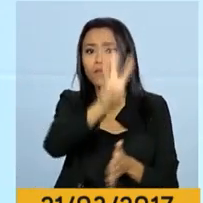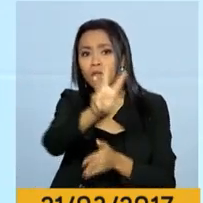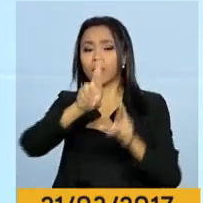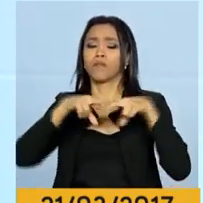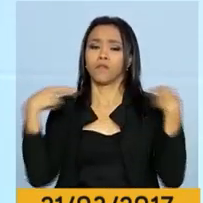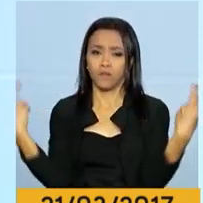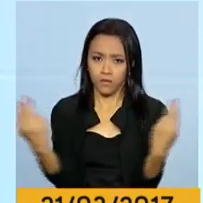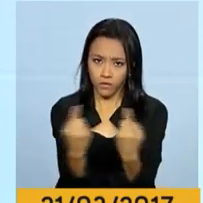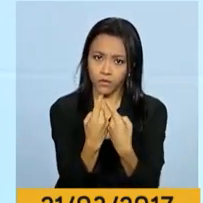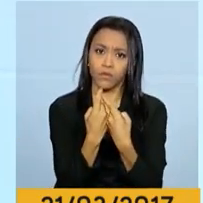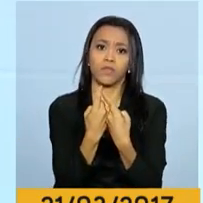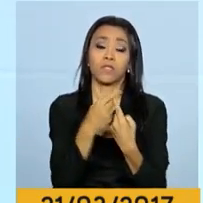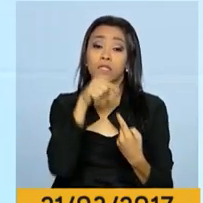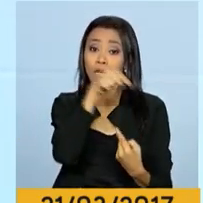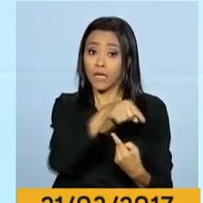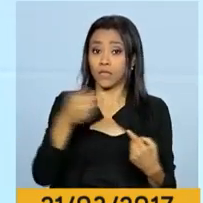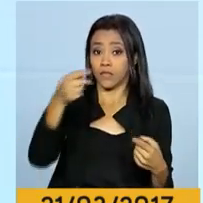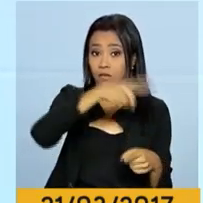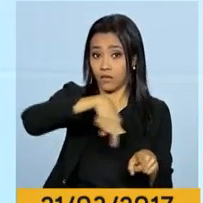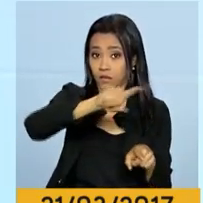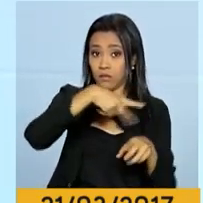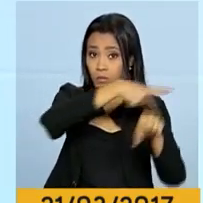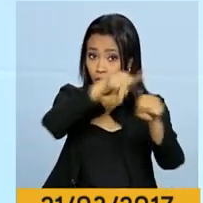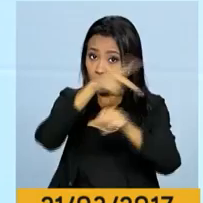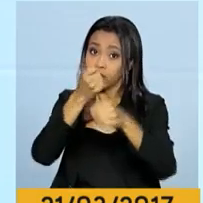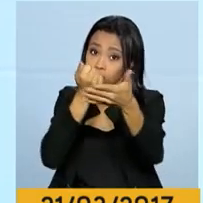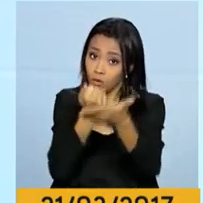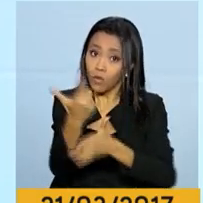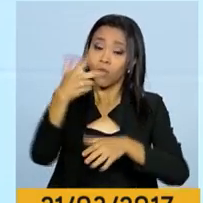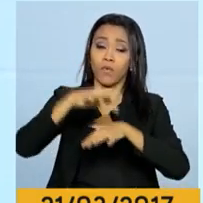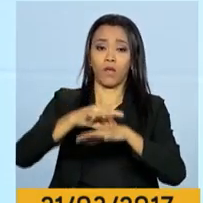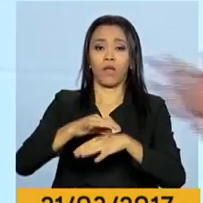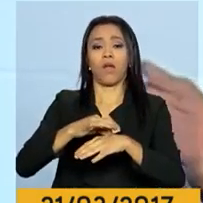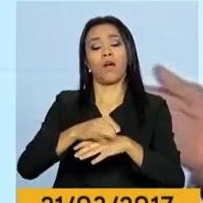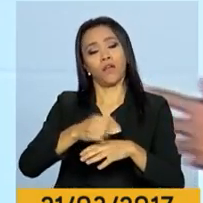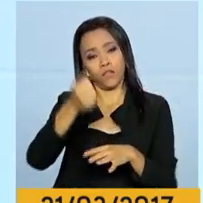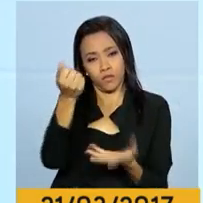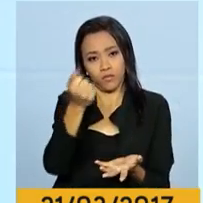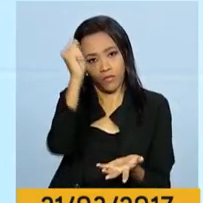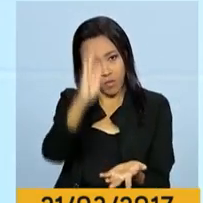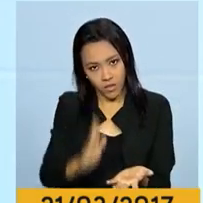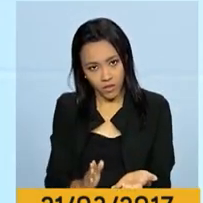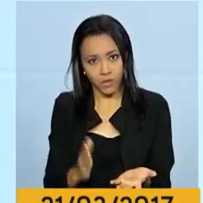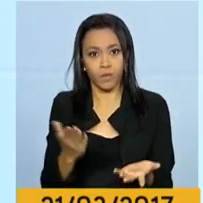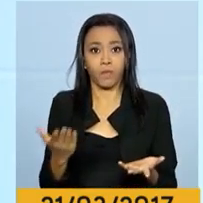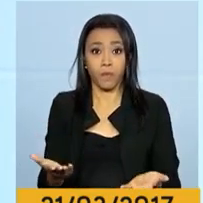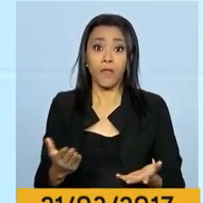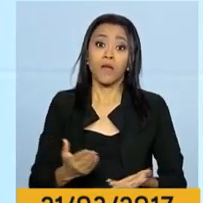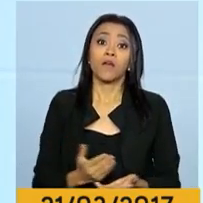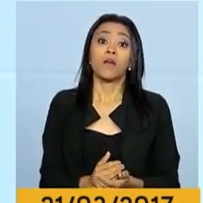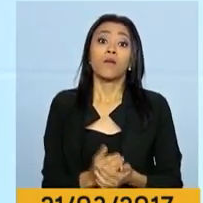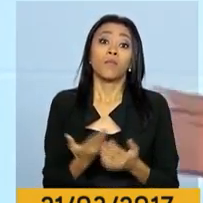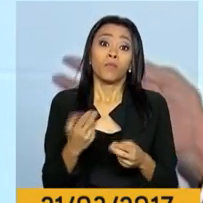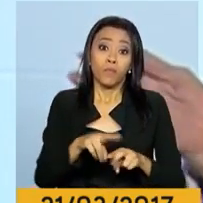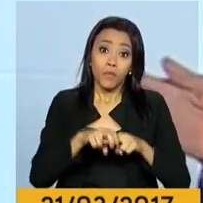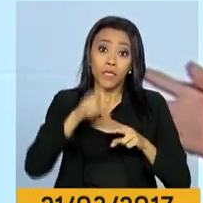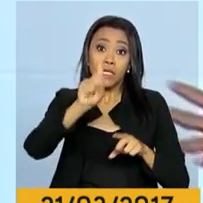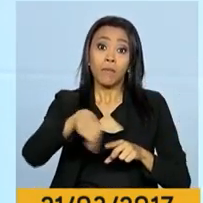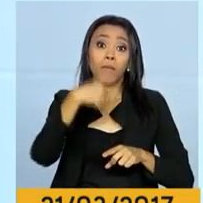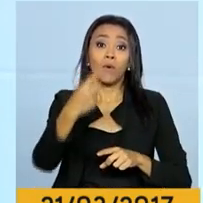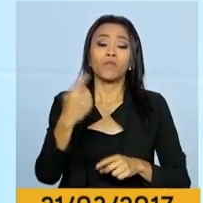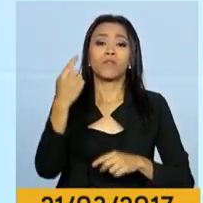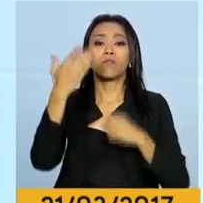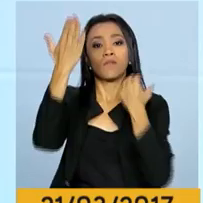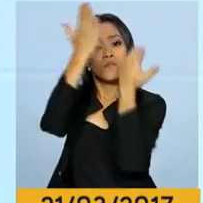de muitos países que importam a carne do Brasil. E até terminamos muito saudavelmente num churrasco, não é?